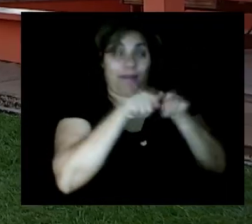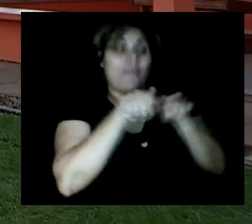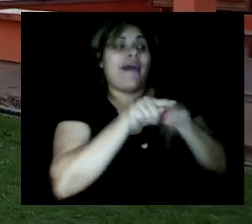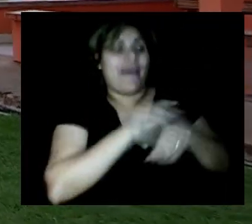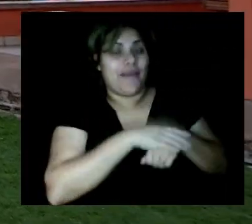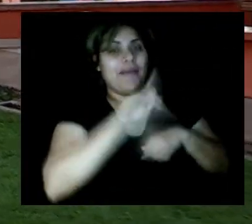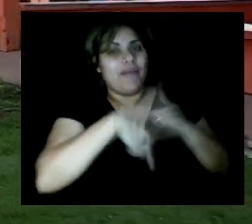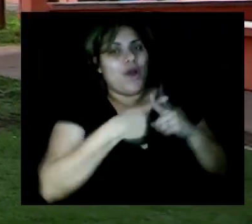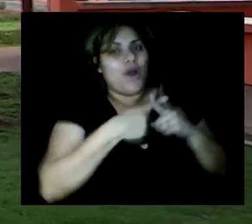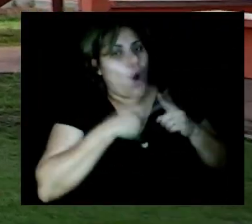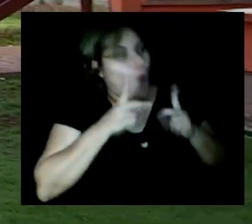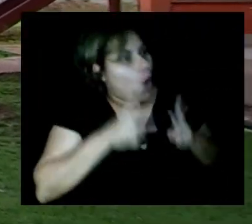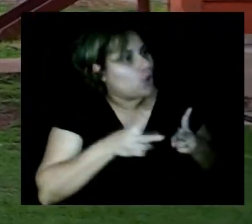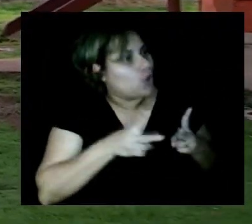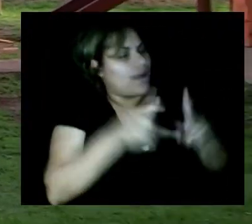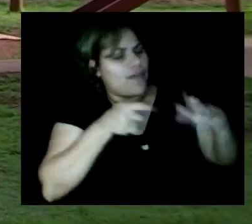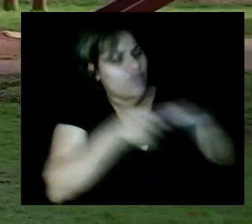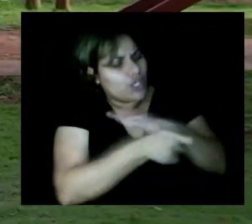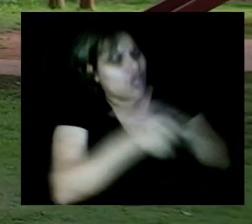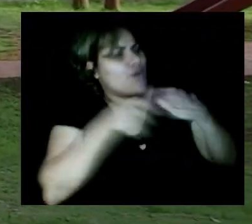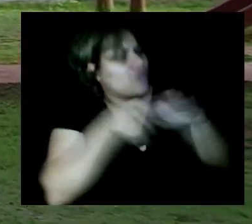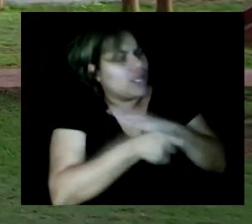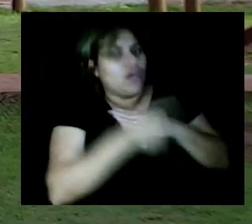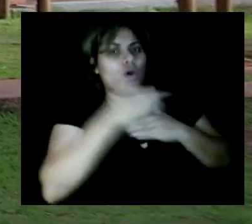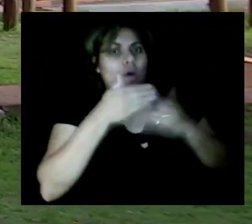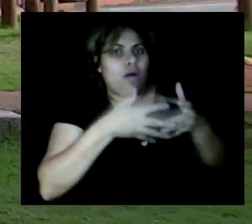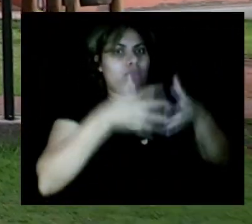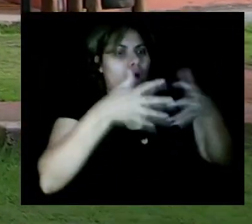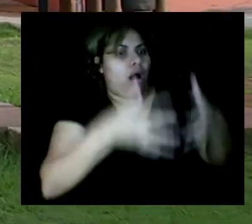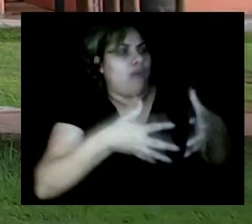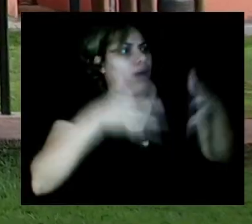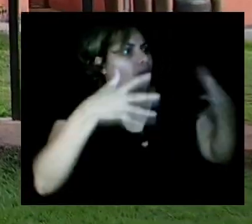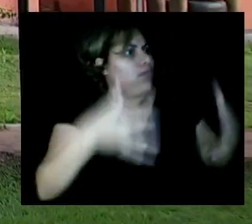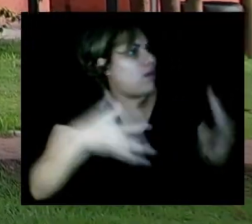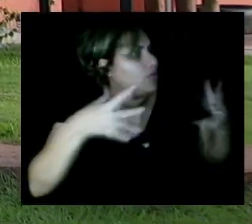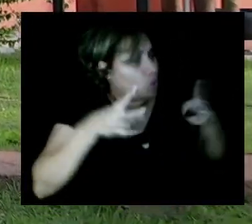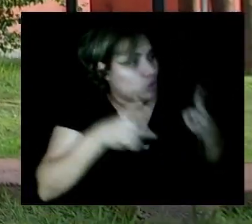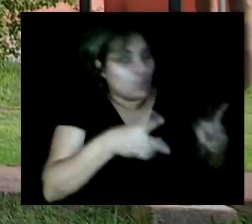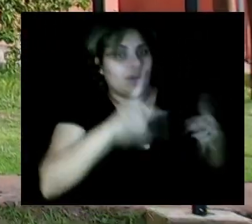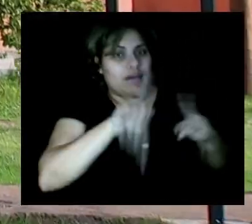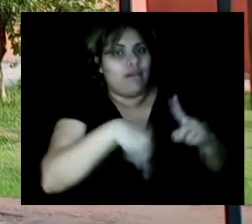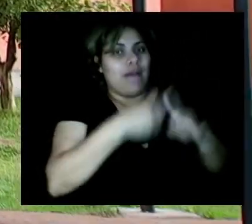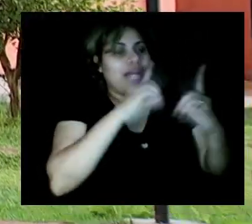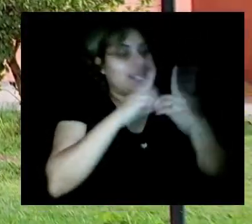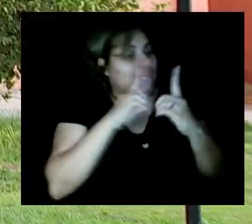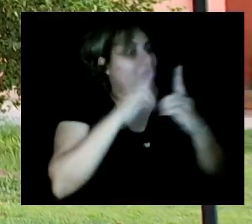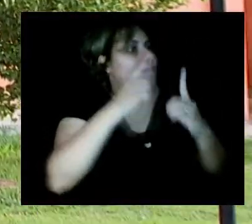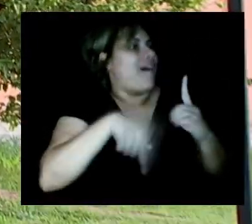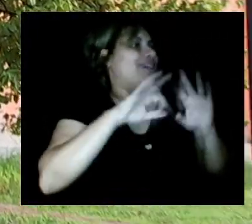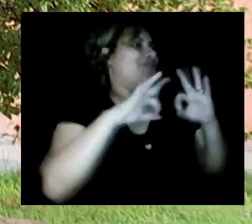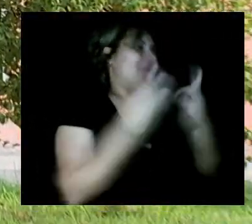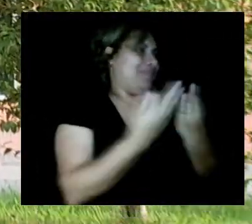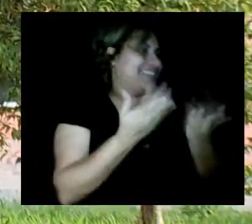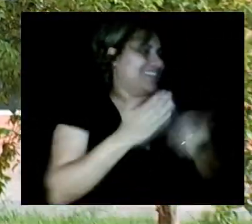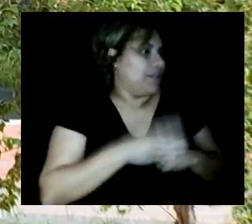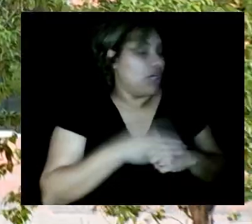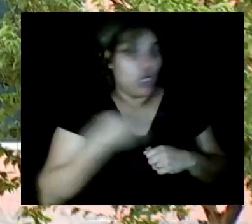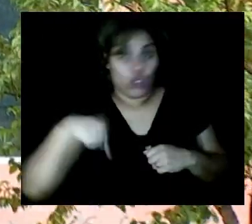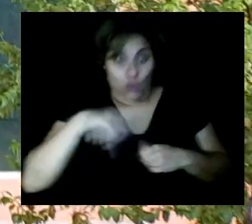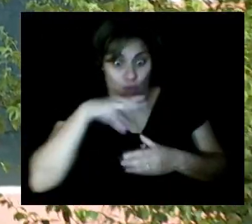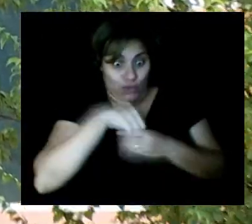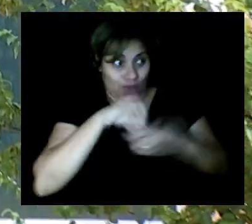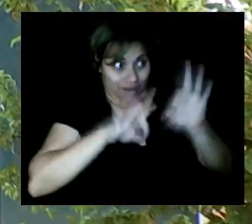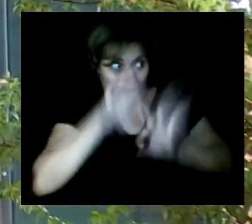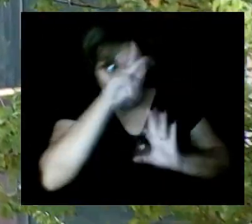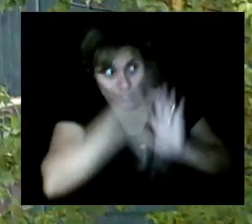continua investindo para crescer sempre mais e atender sempre mais famílias, né? No nosso projeto, que é conveniado